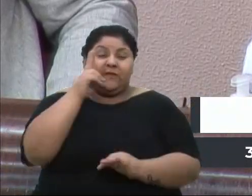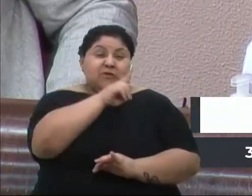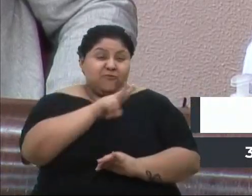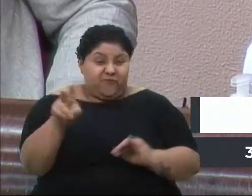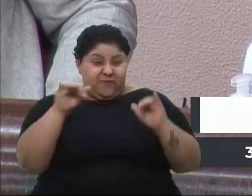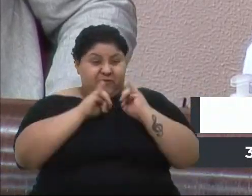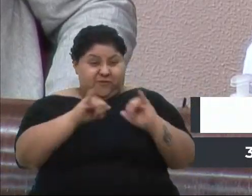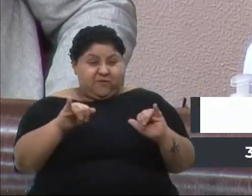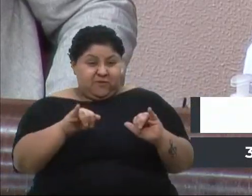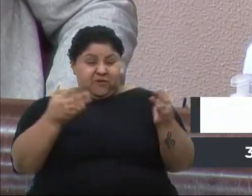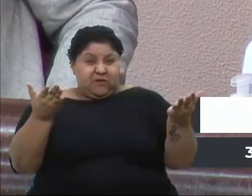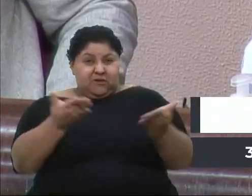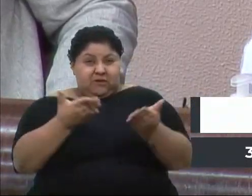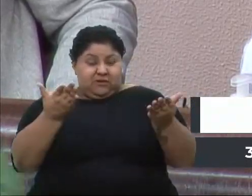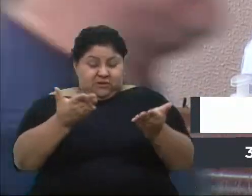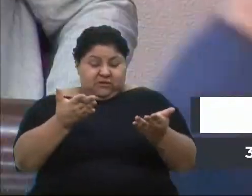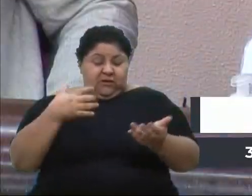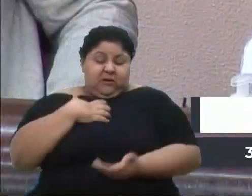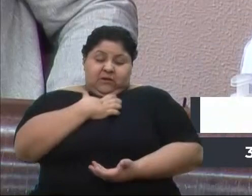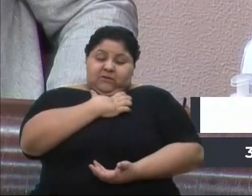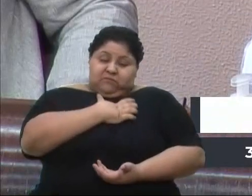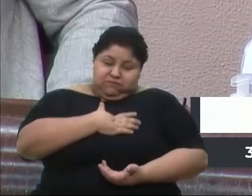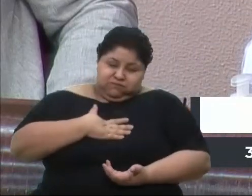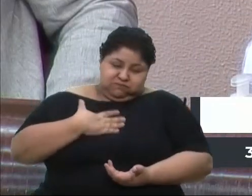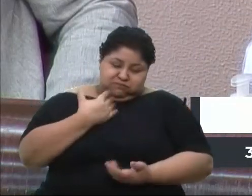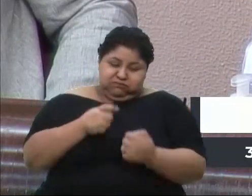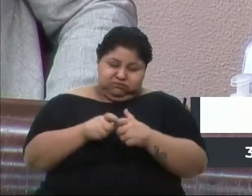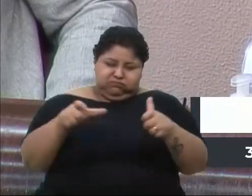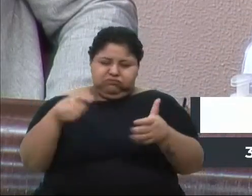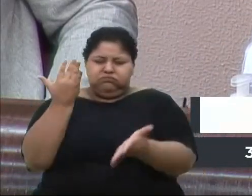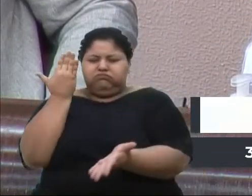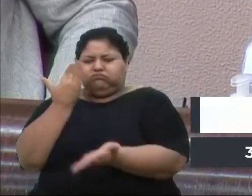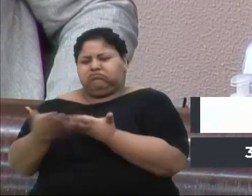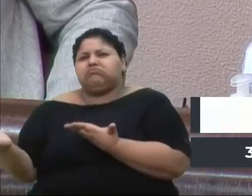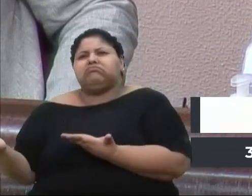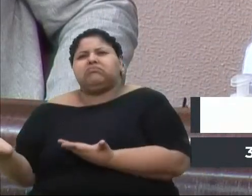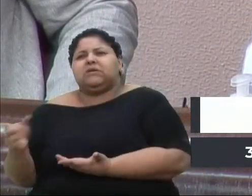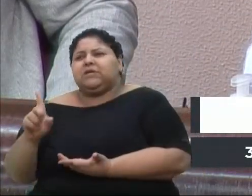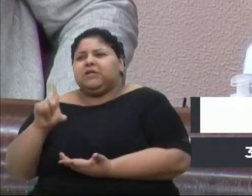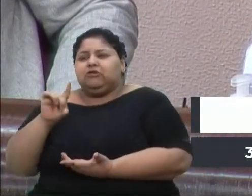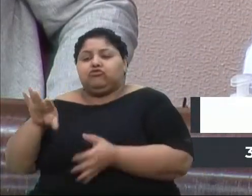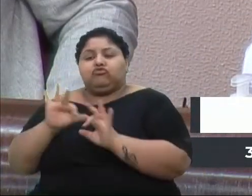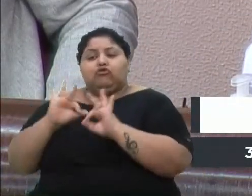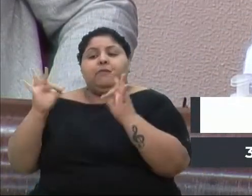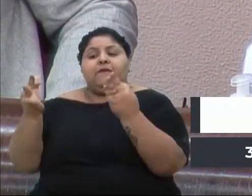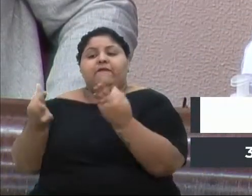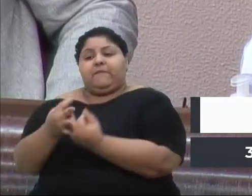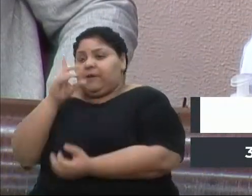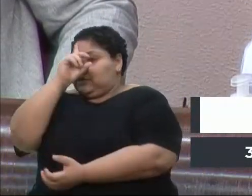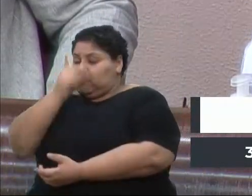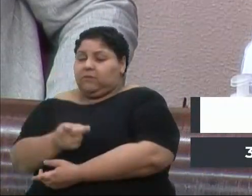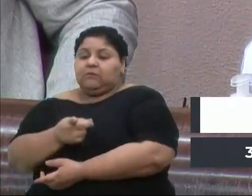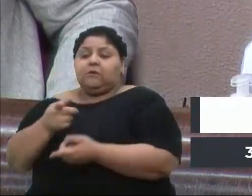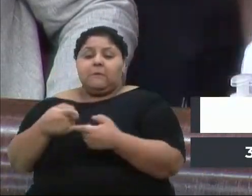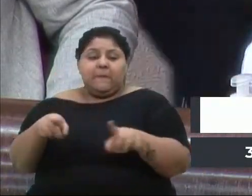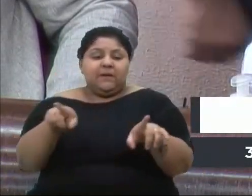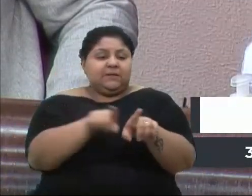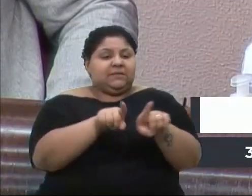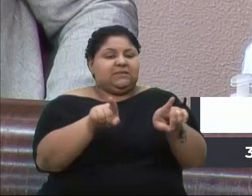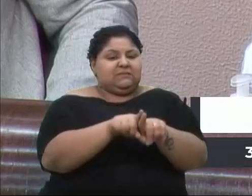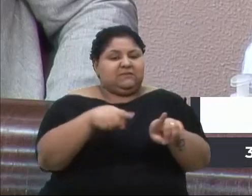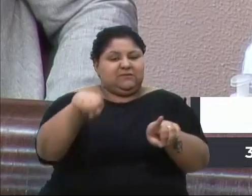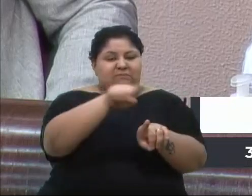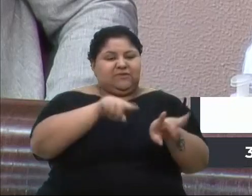também, senti que foi uma grande perca não só para a família, para o seu mandato também, mas também para essa família